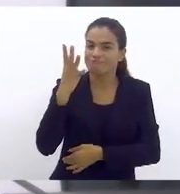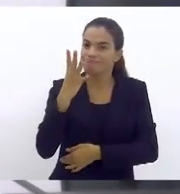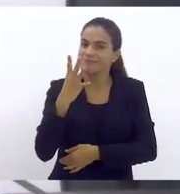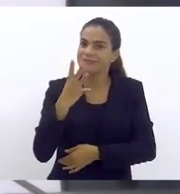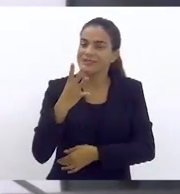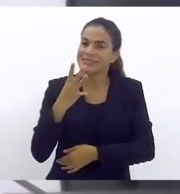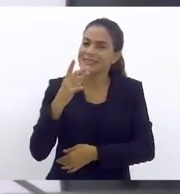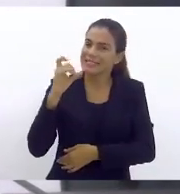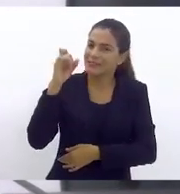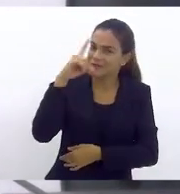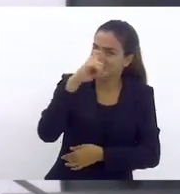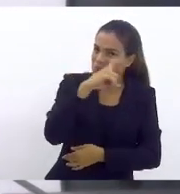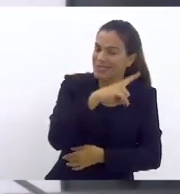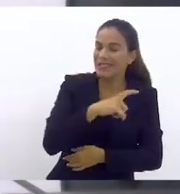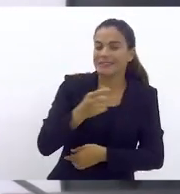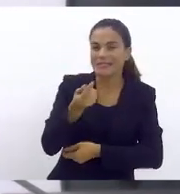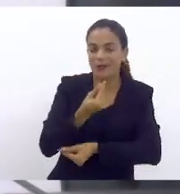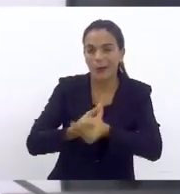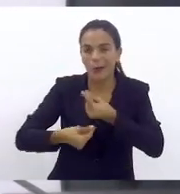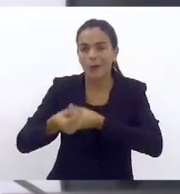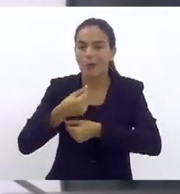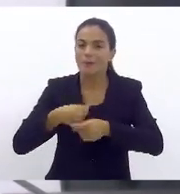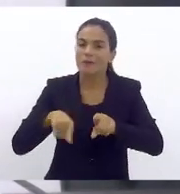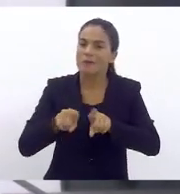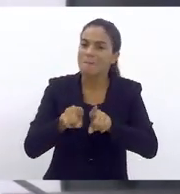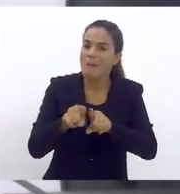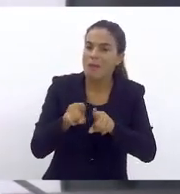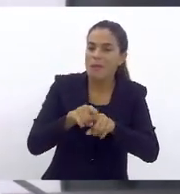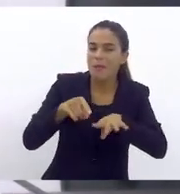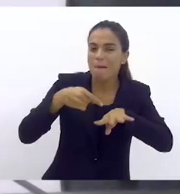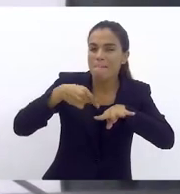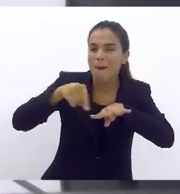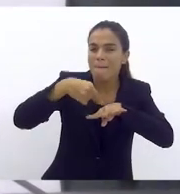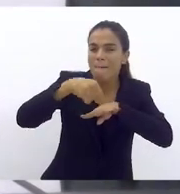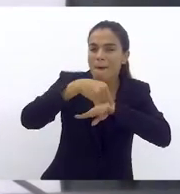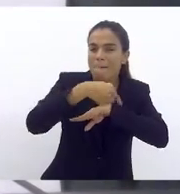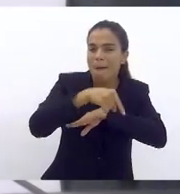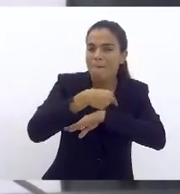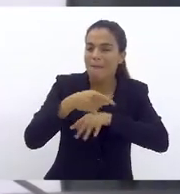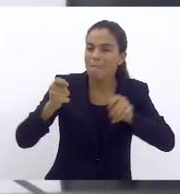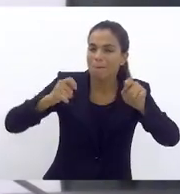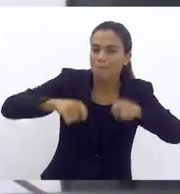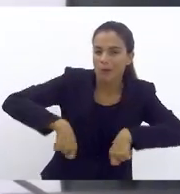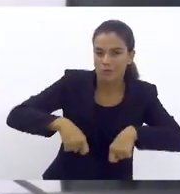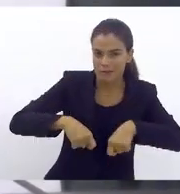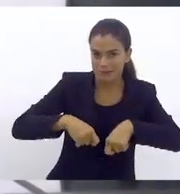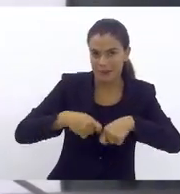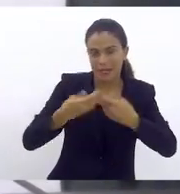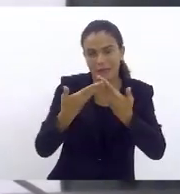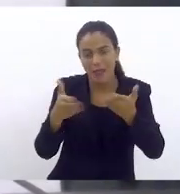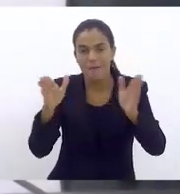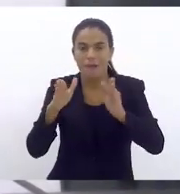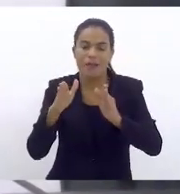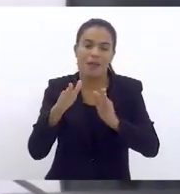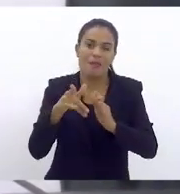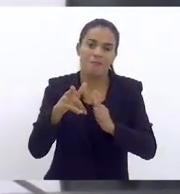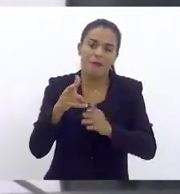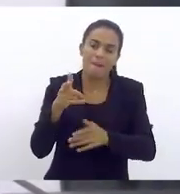econômica um conjunto de possibilidades novas que se abriram para o desenvolvimento da própria economia